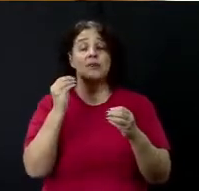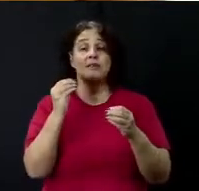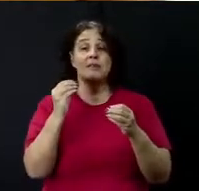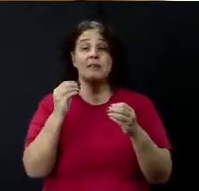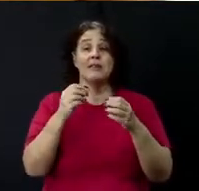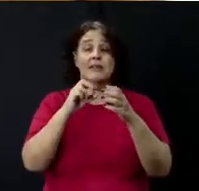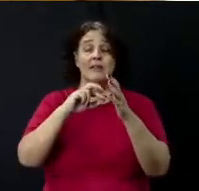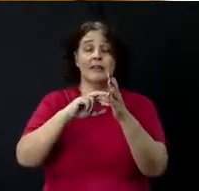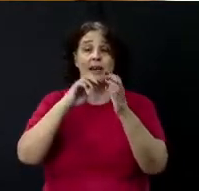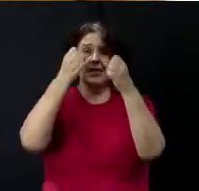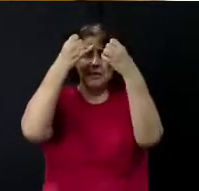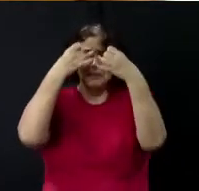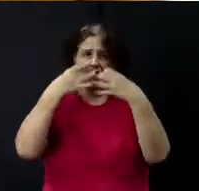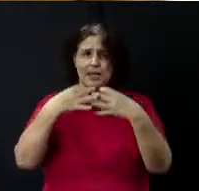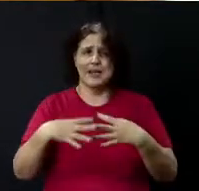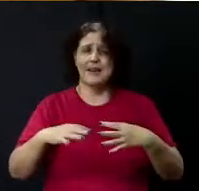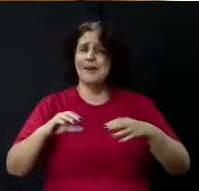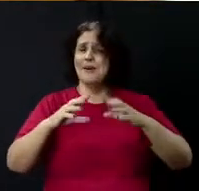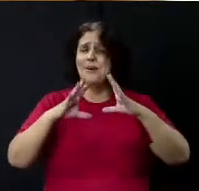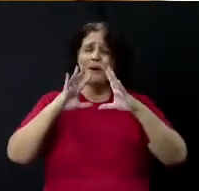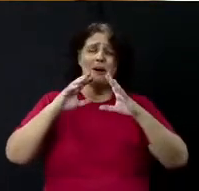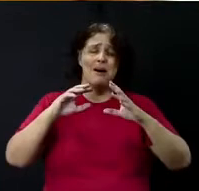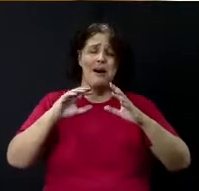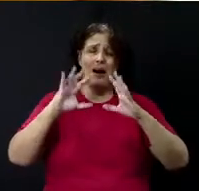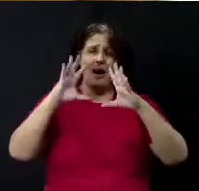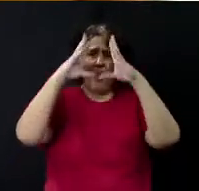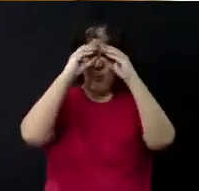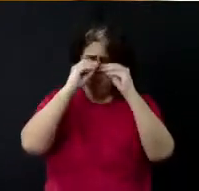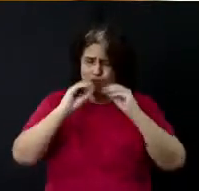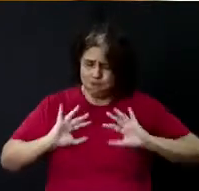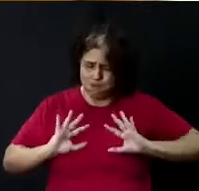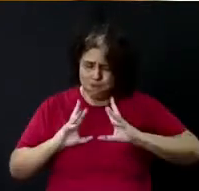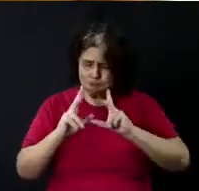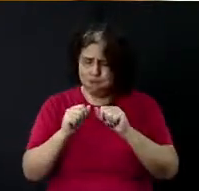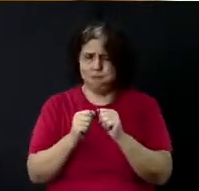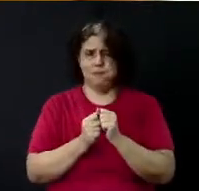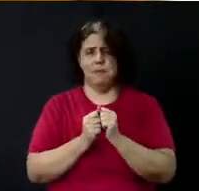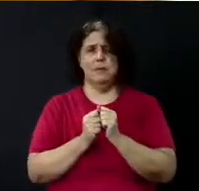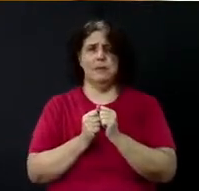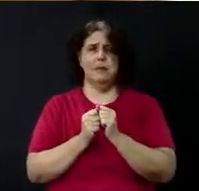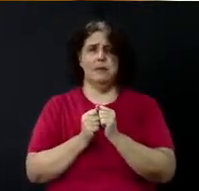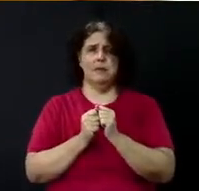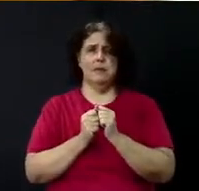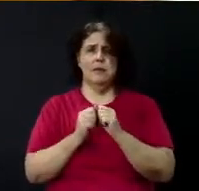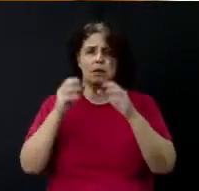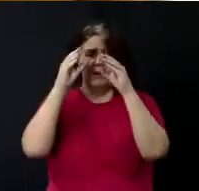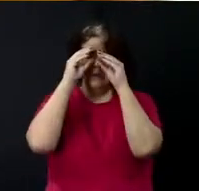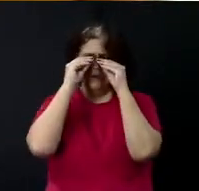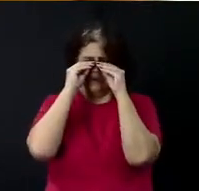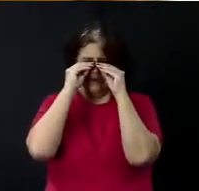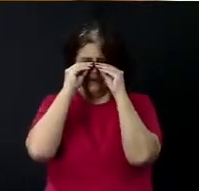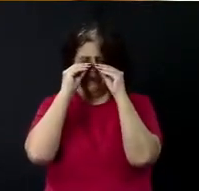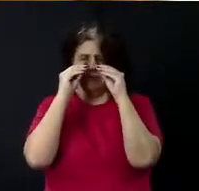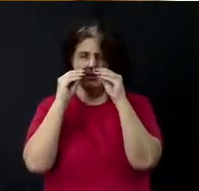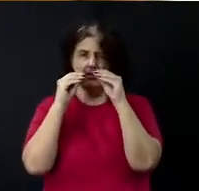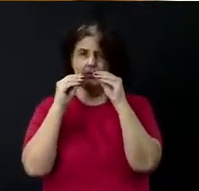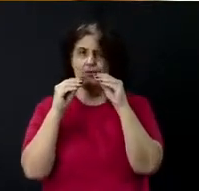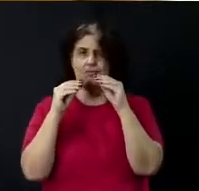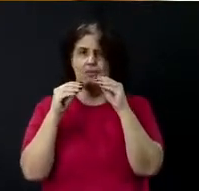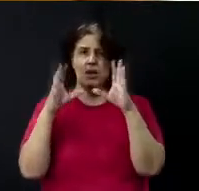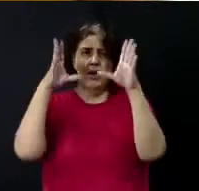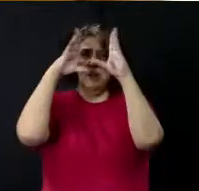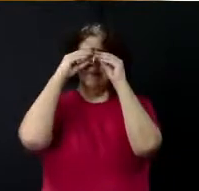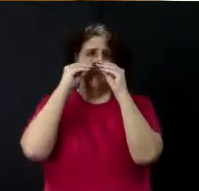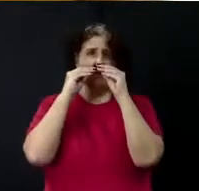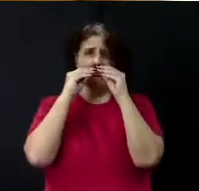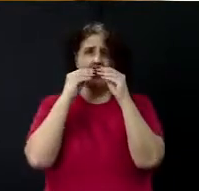a luz. Eles precisariam entender que na escuridão o homem não tem olhos para ver aquilo